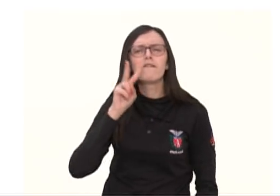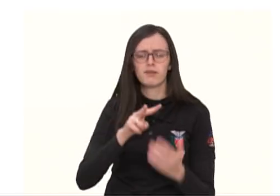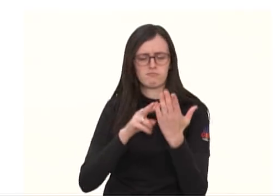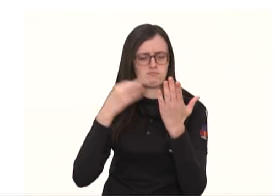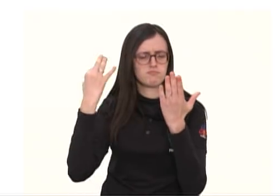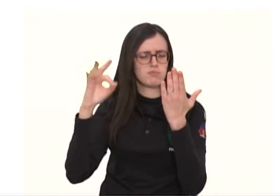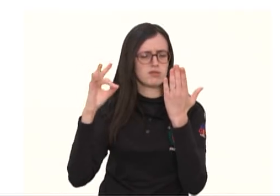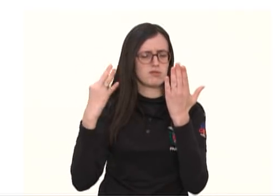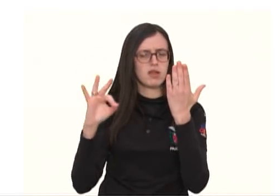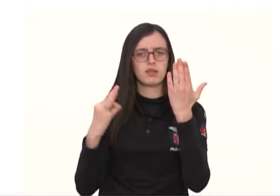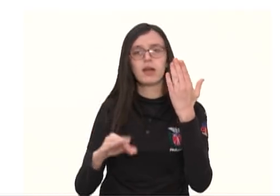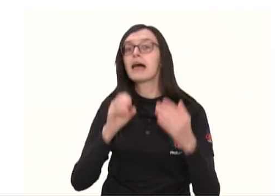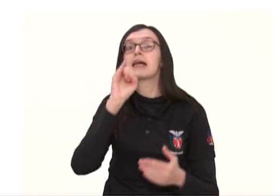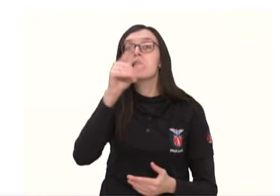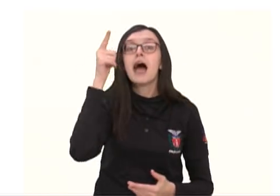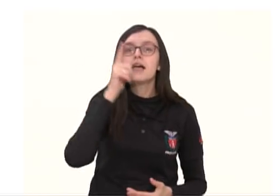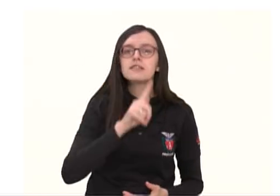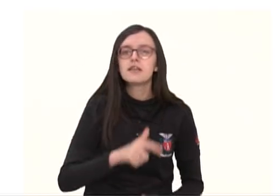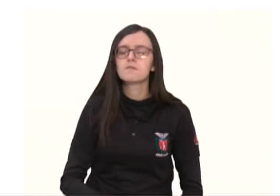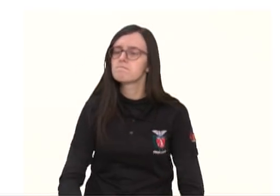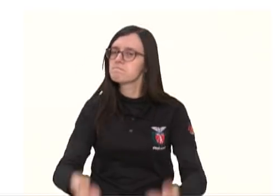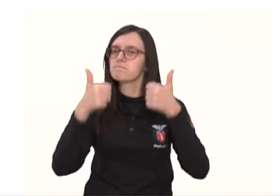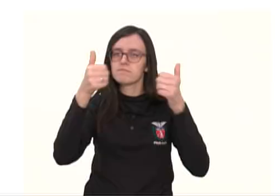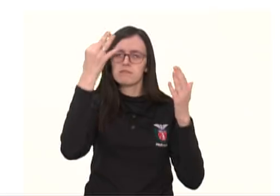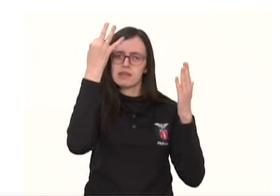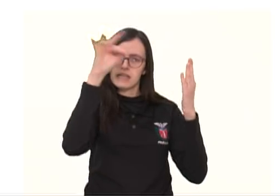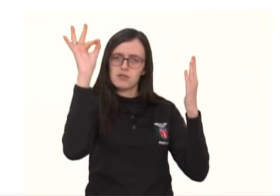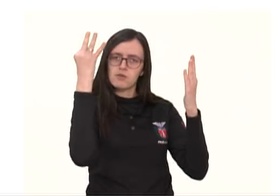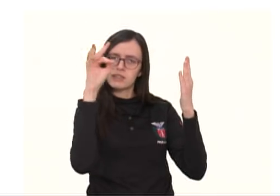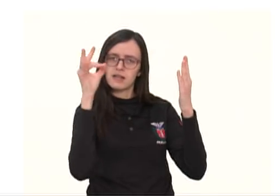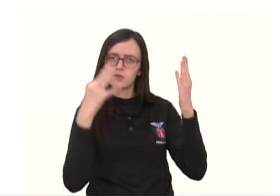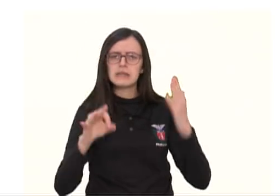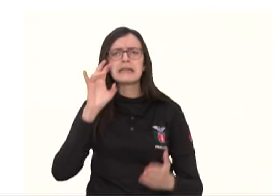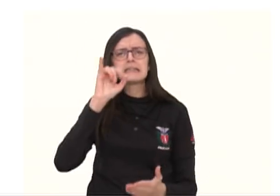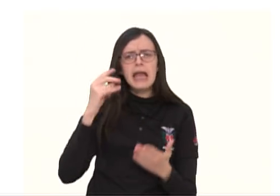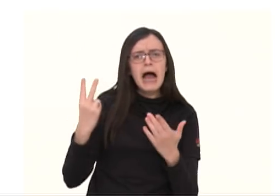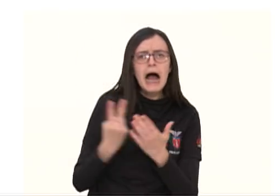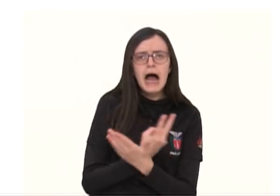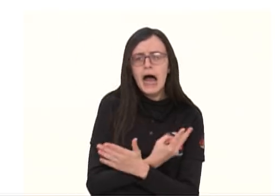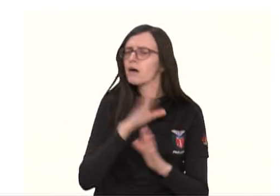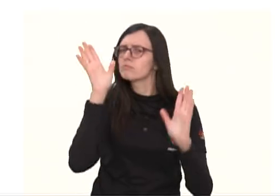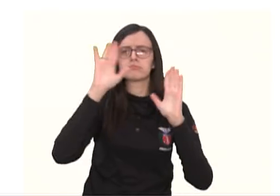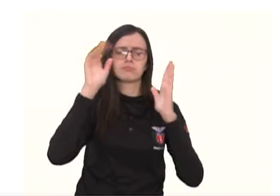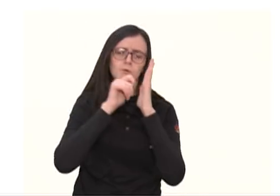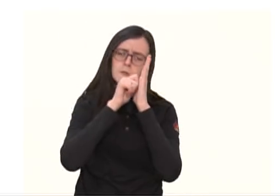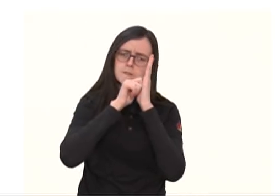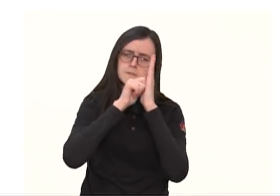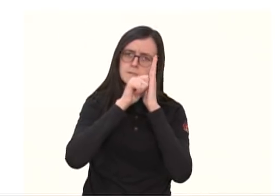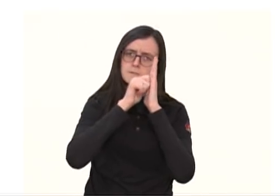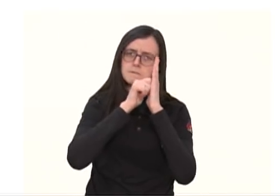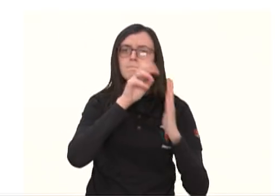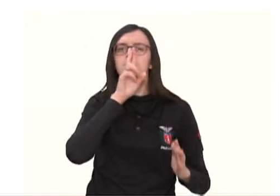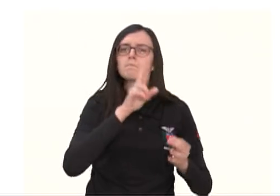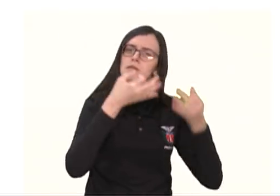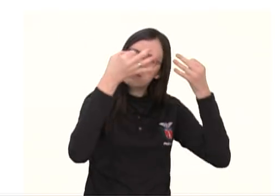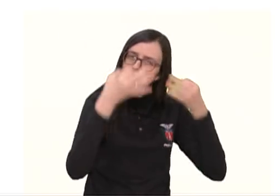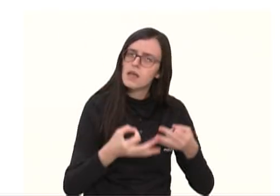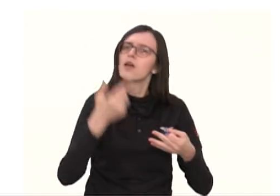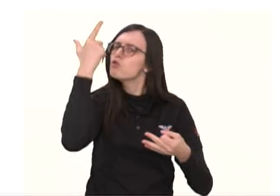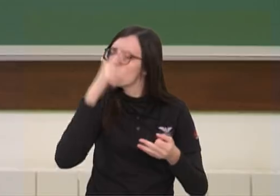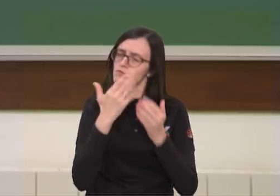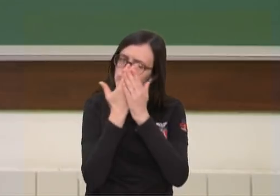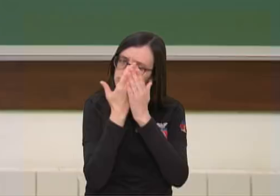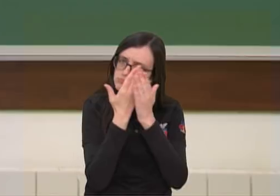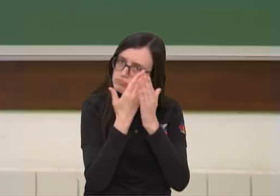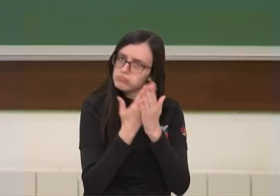conferida. Se vocês acertaram, põe um certinho aí do lado. Se vocês erraram, anota a resposta certa e